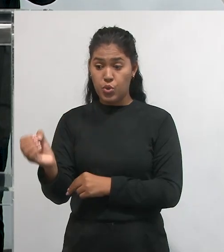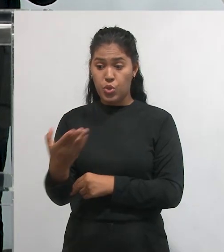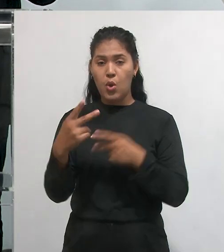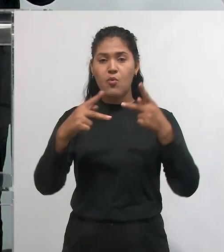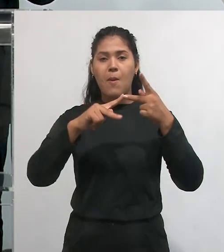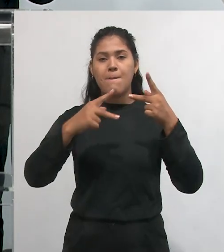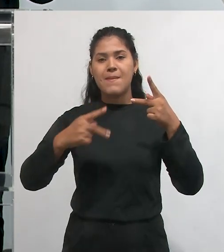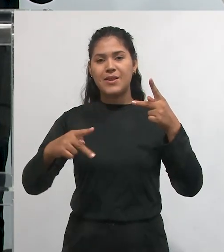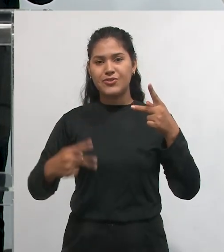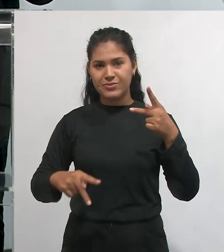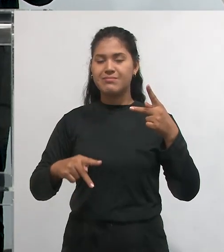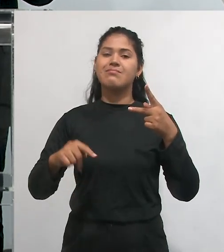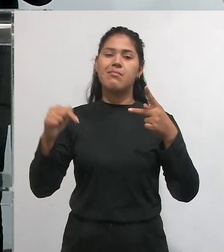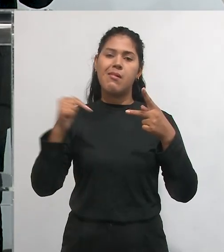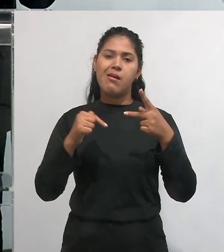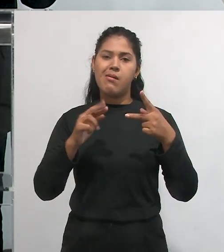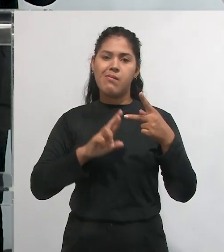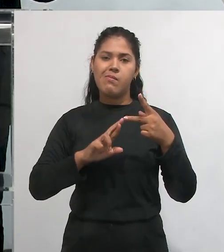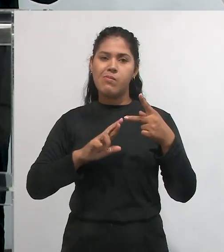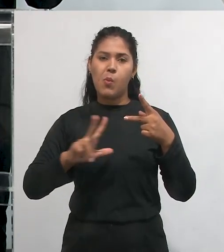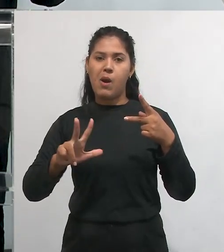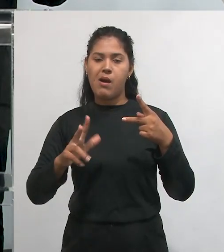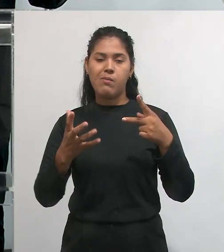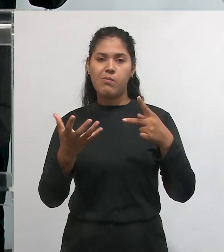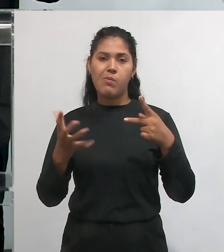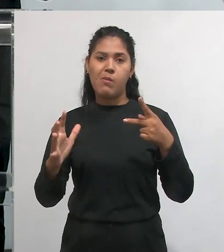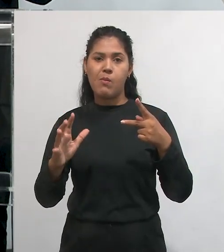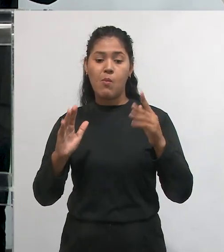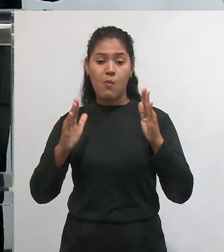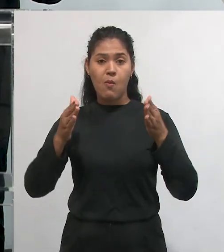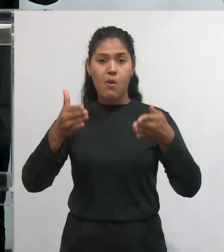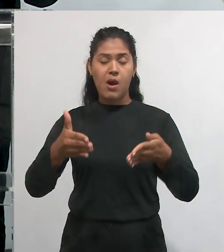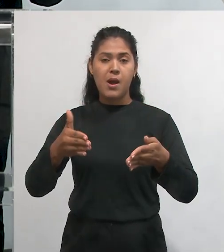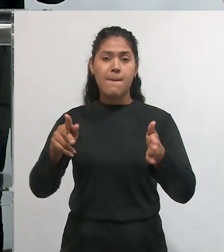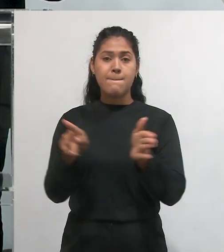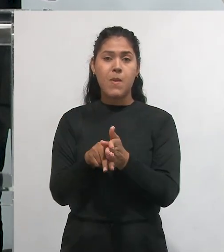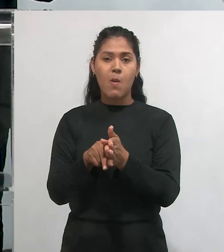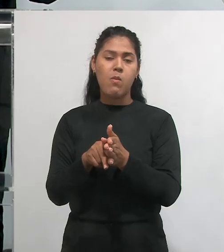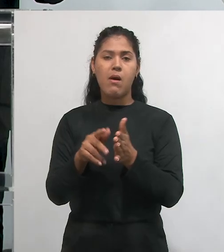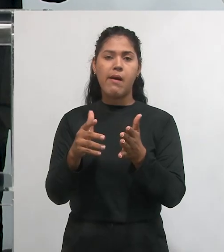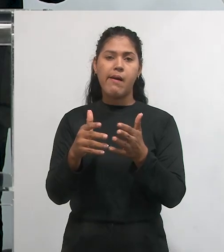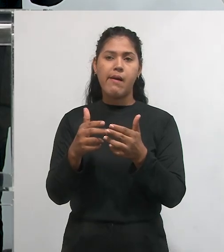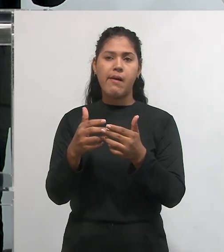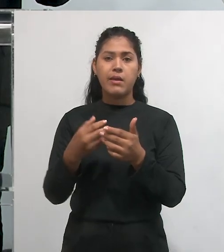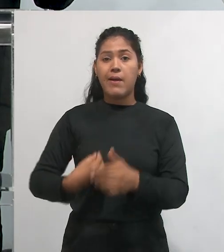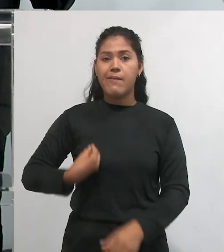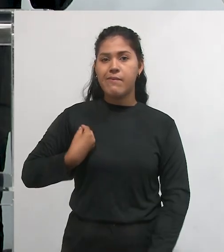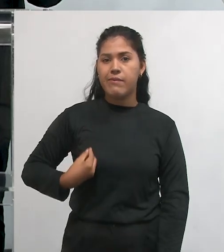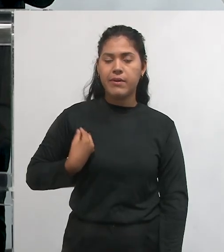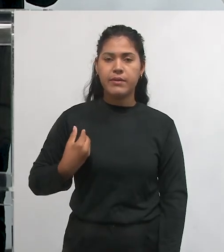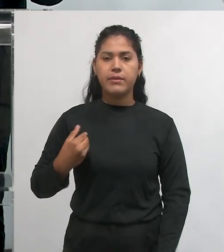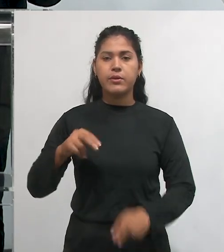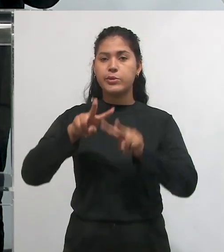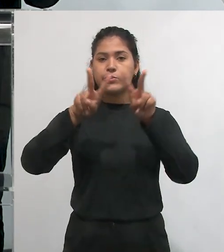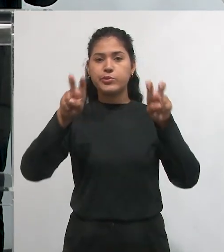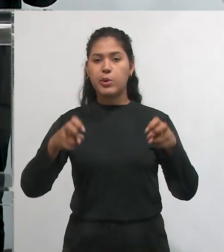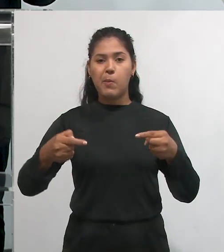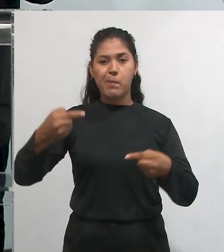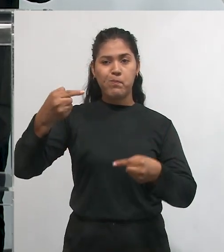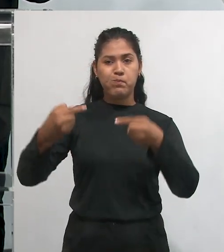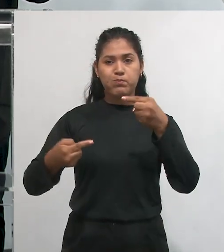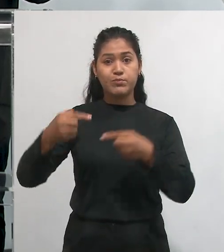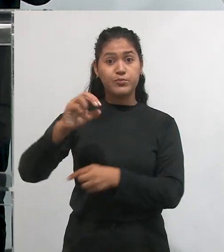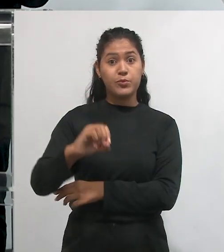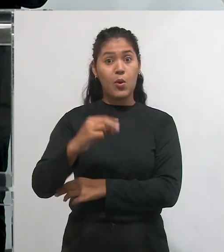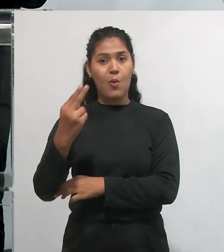paradigma agora não vai tentar encontrar na dinâmica da natureza os princípios da política e da ética. Por isso que